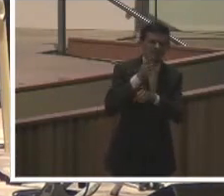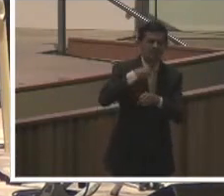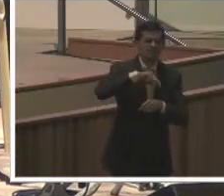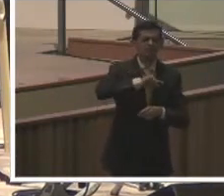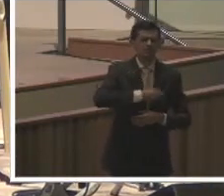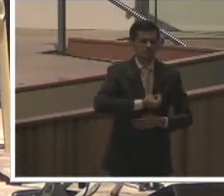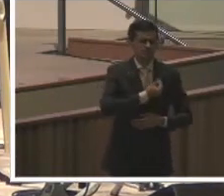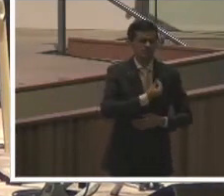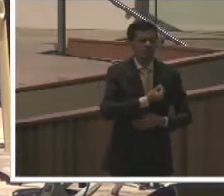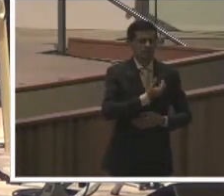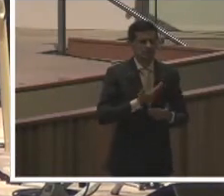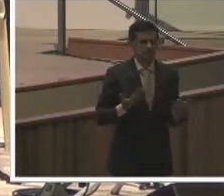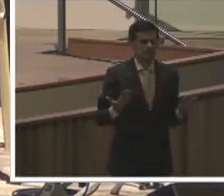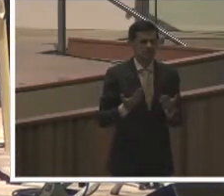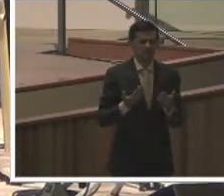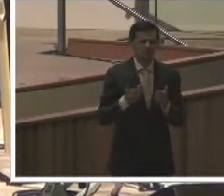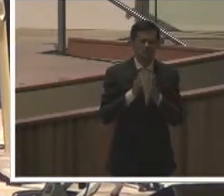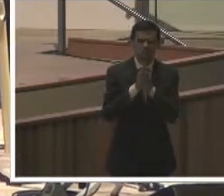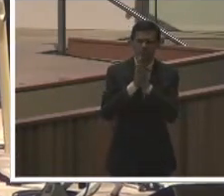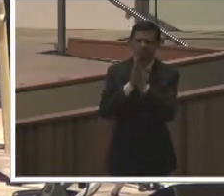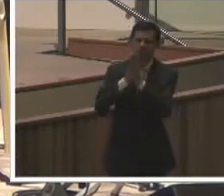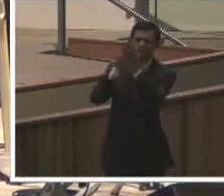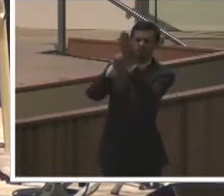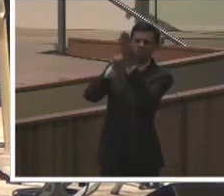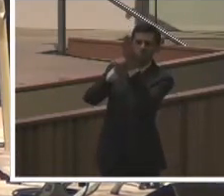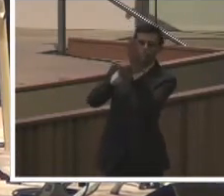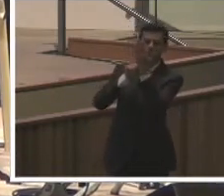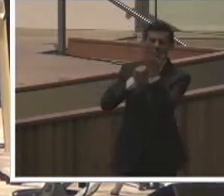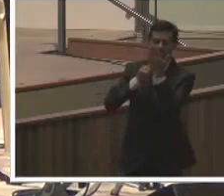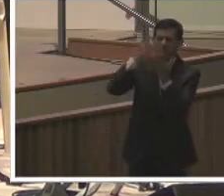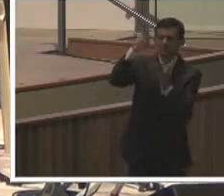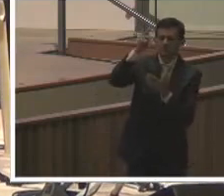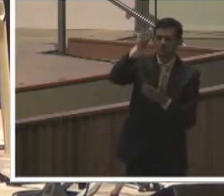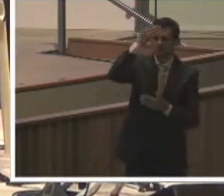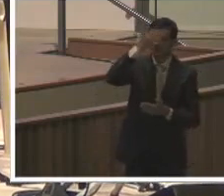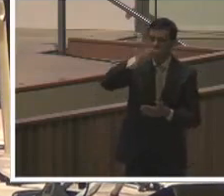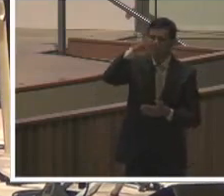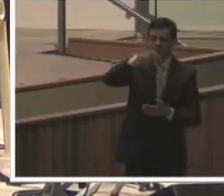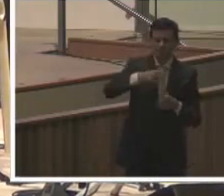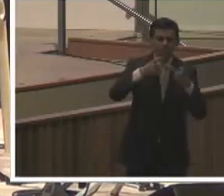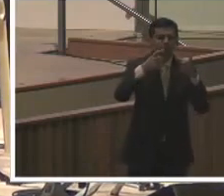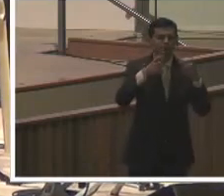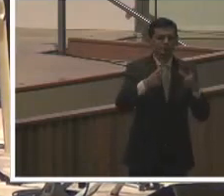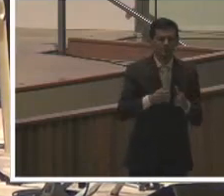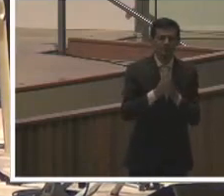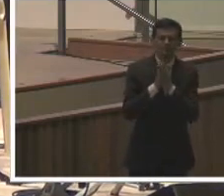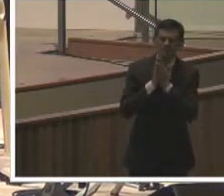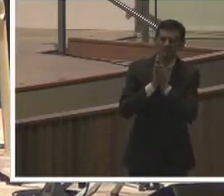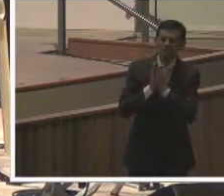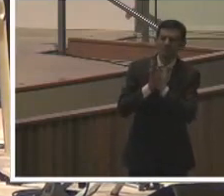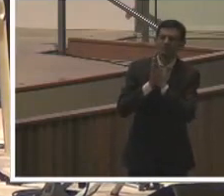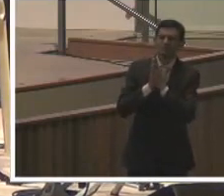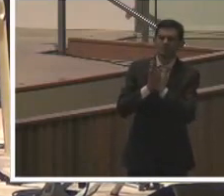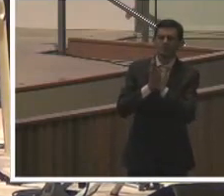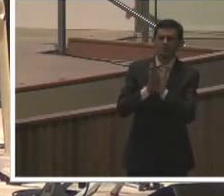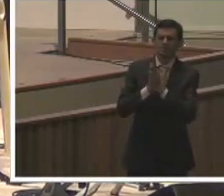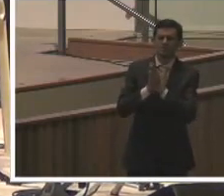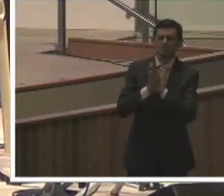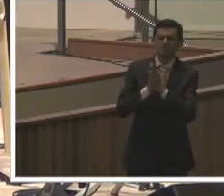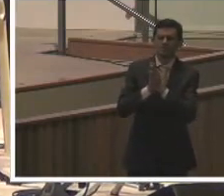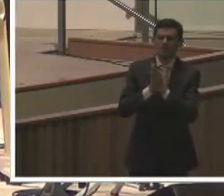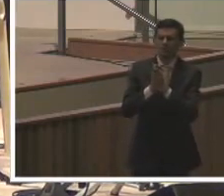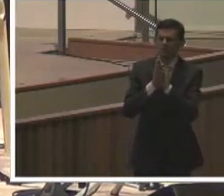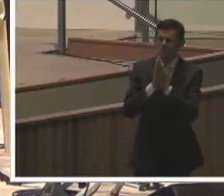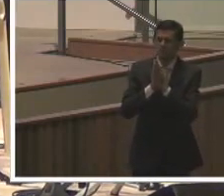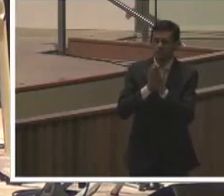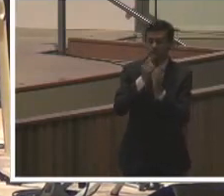nós. Revela a Tua presença aqui entre nós, Senhor. Revela a Tua presença. Abre os